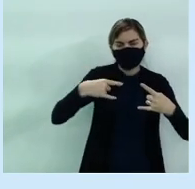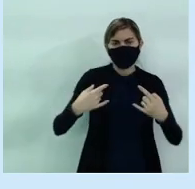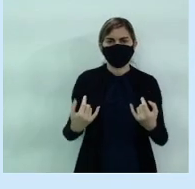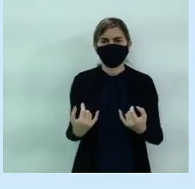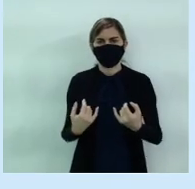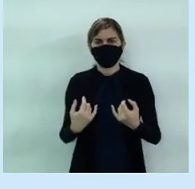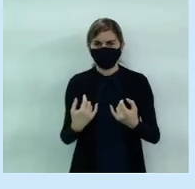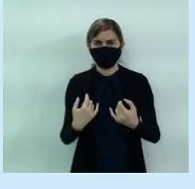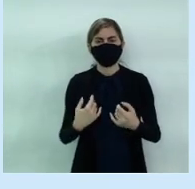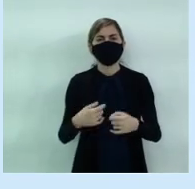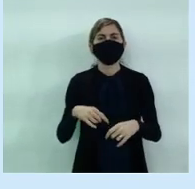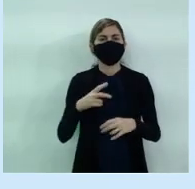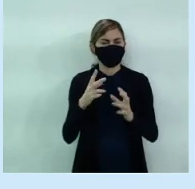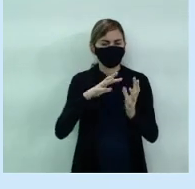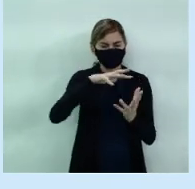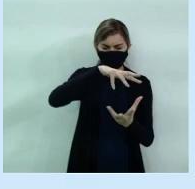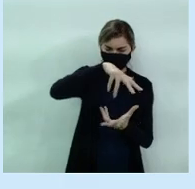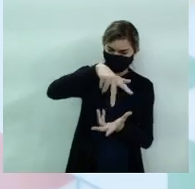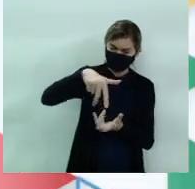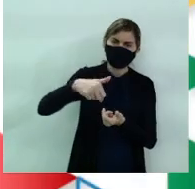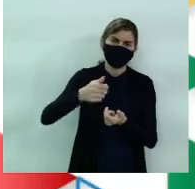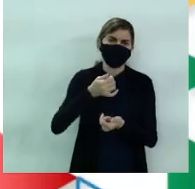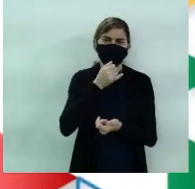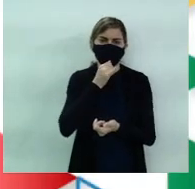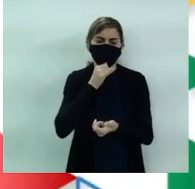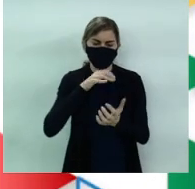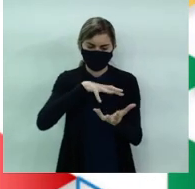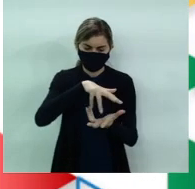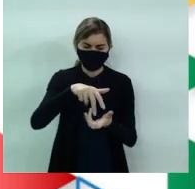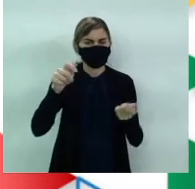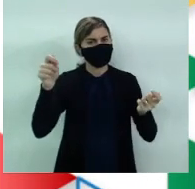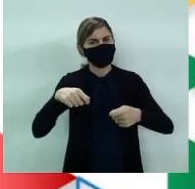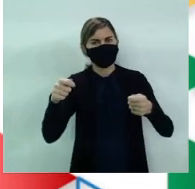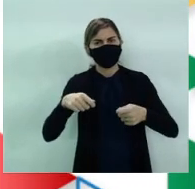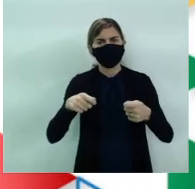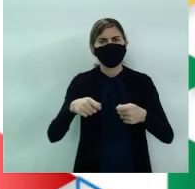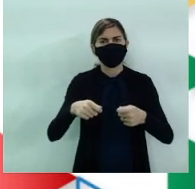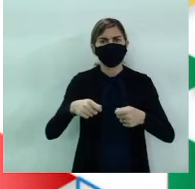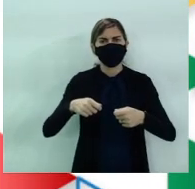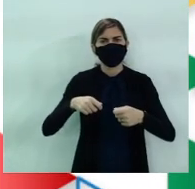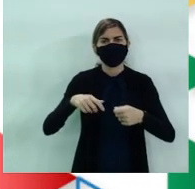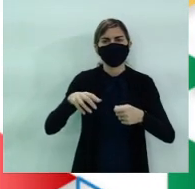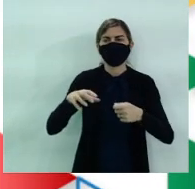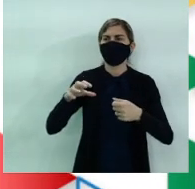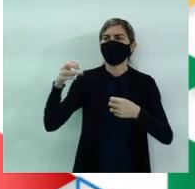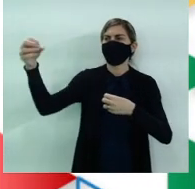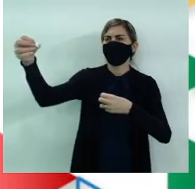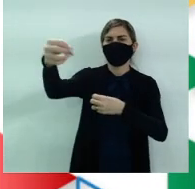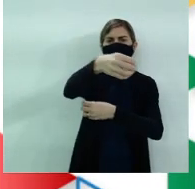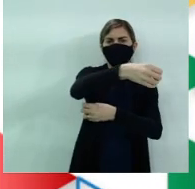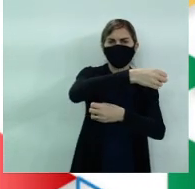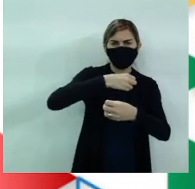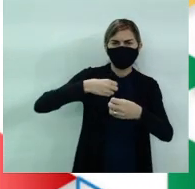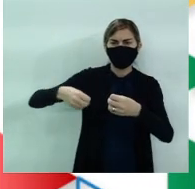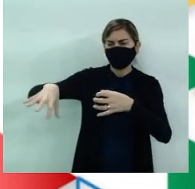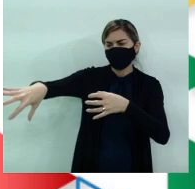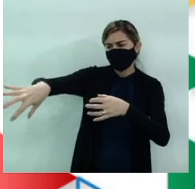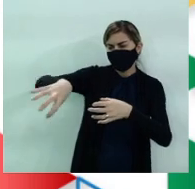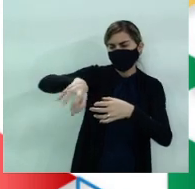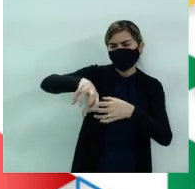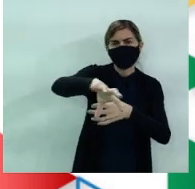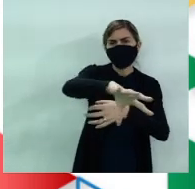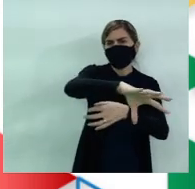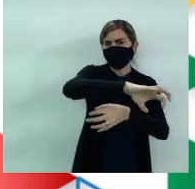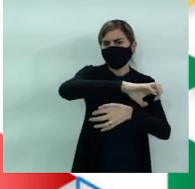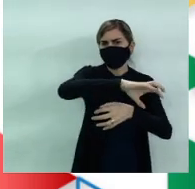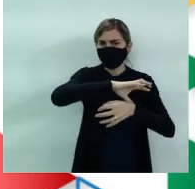com massa. O planeta Terra, por exemplo, ele é capaz de atrair corpos ao seu redor e em